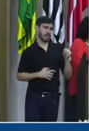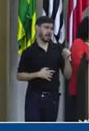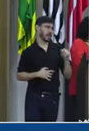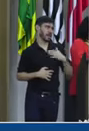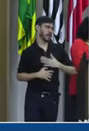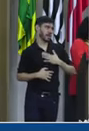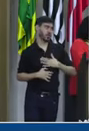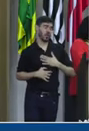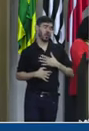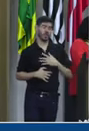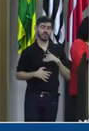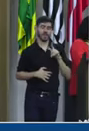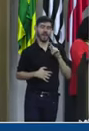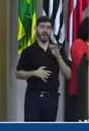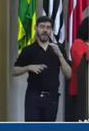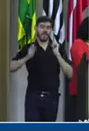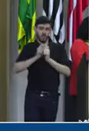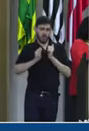Flamengo.